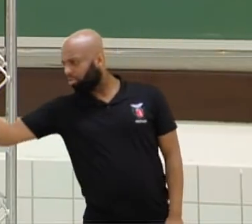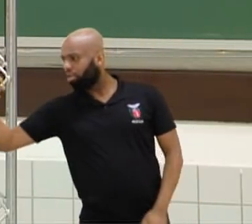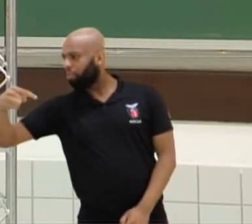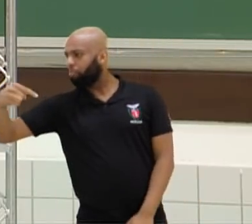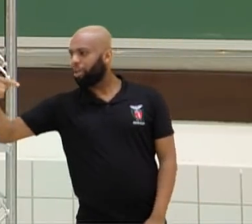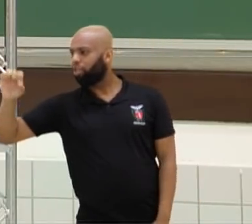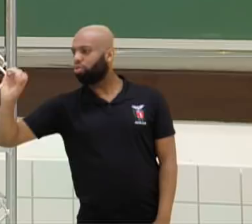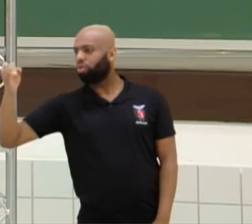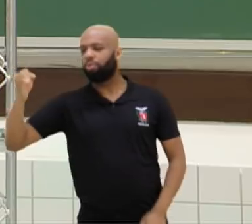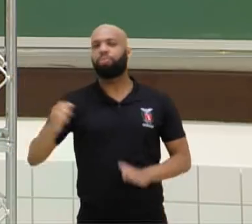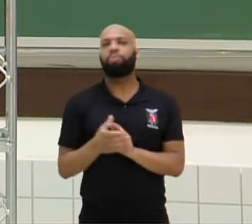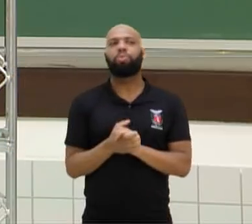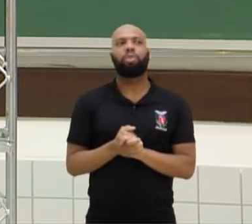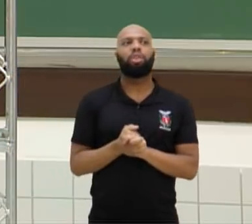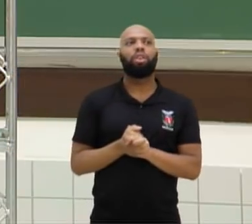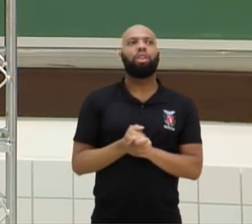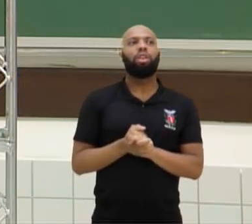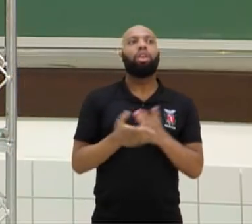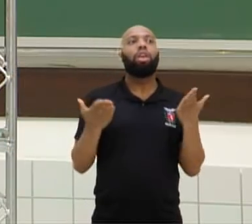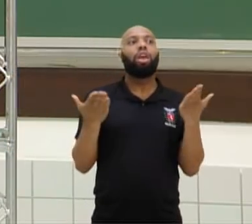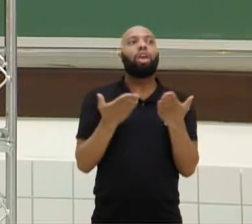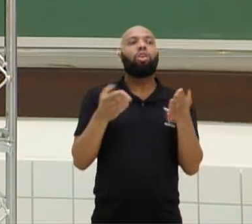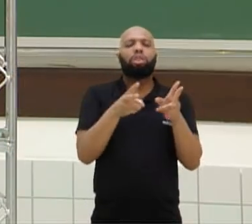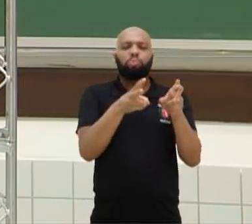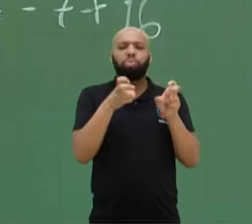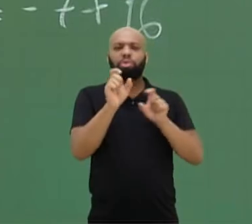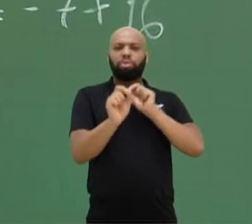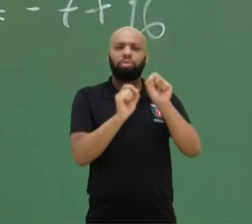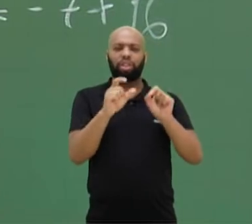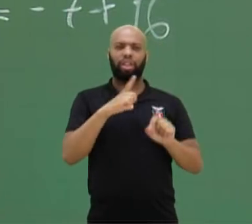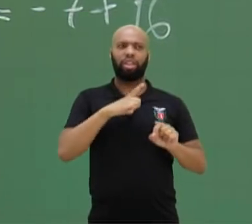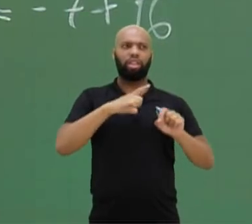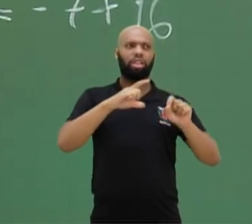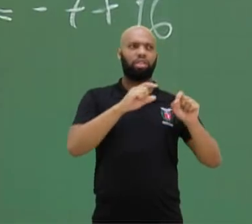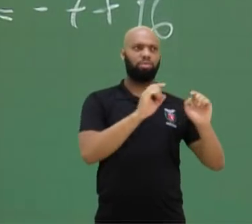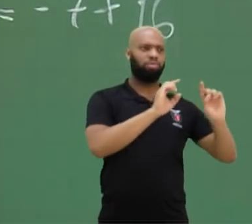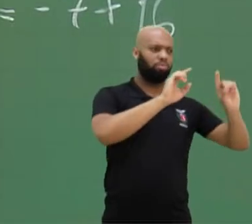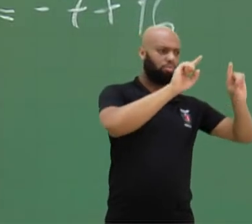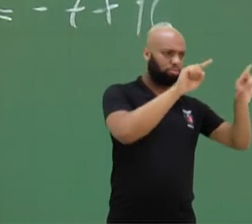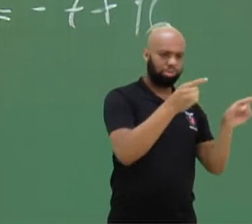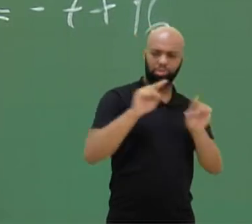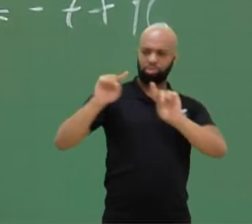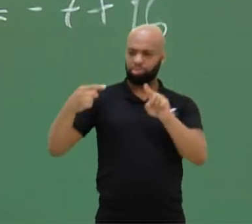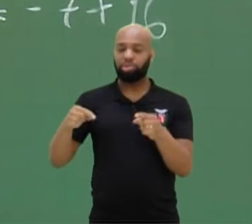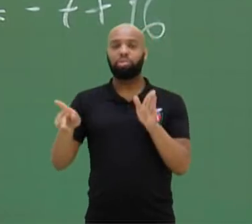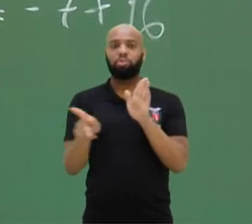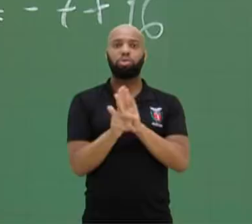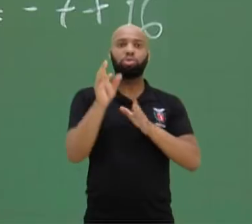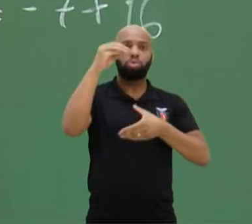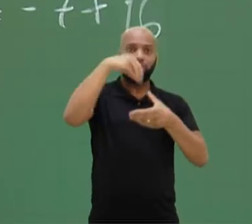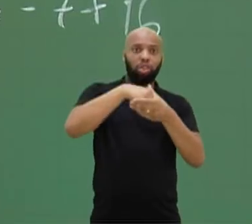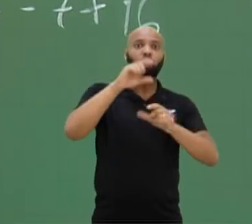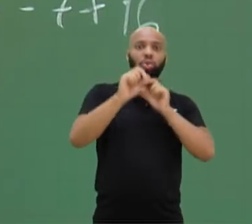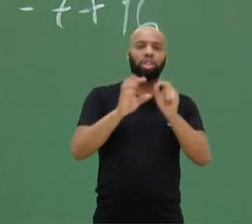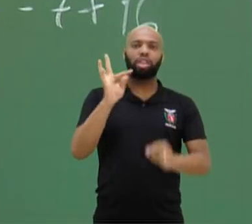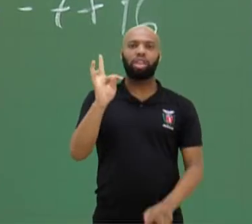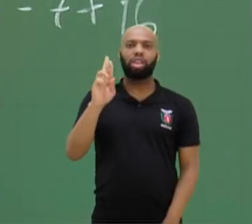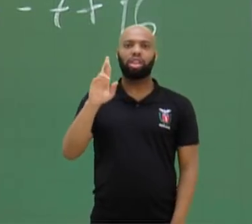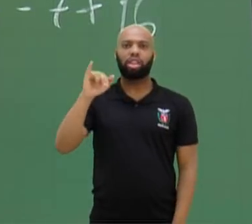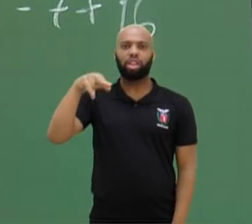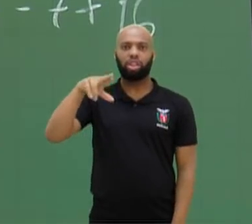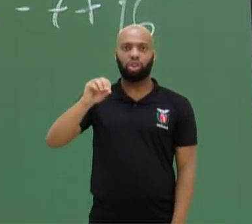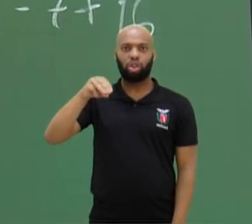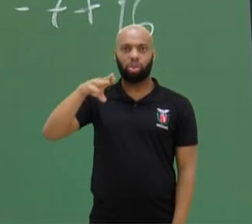Show. Juntei. Agora o que eu tenho que perceber? Esses dois termos são dois termos de um trinômio quadrado perfeito. Ou seja, eles